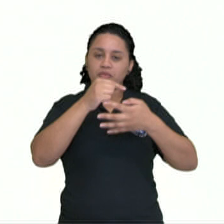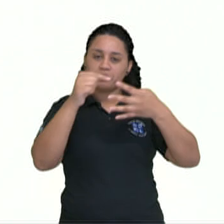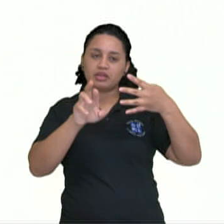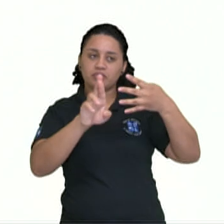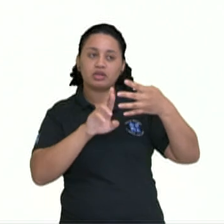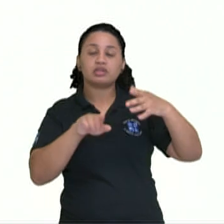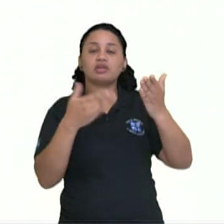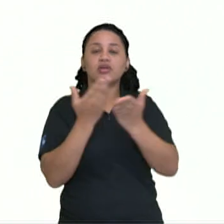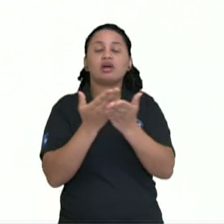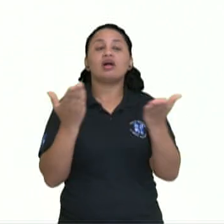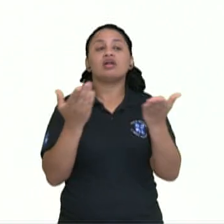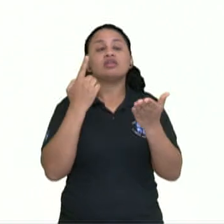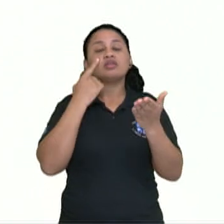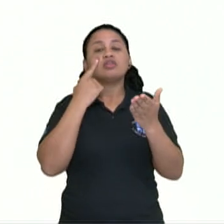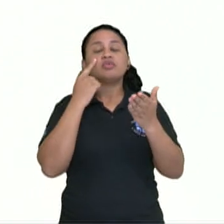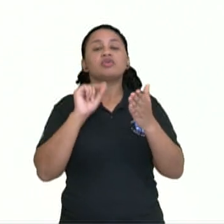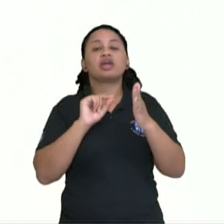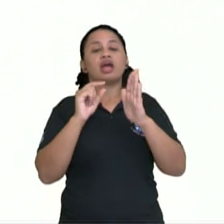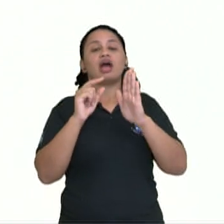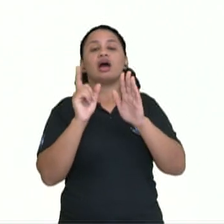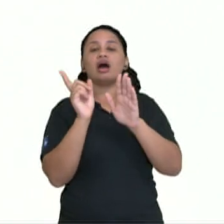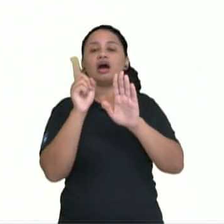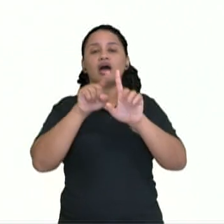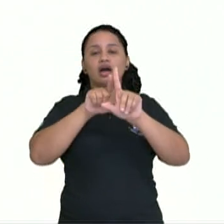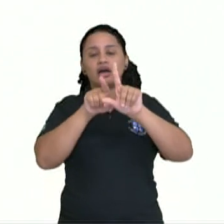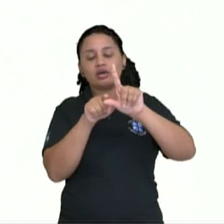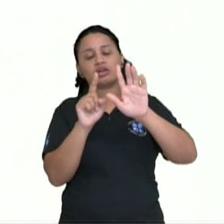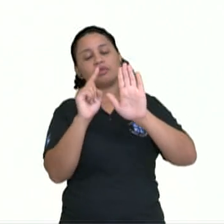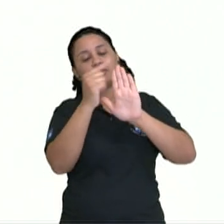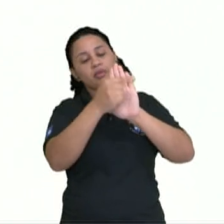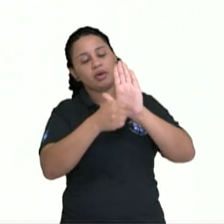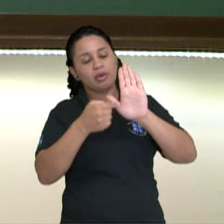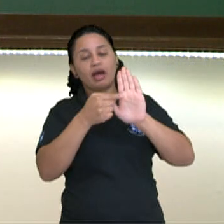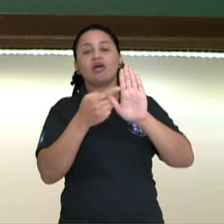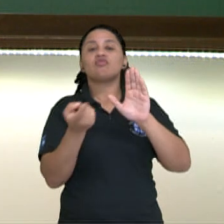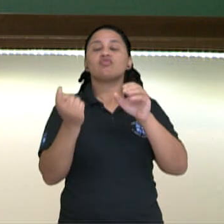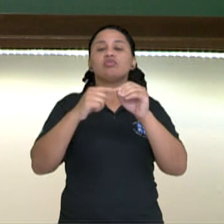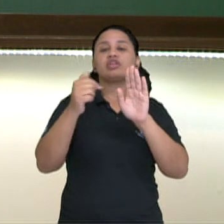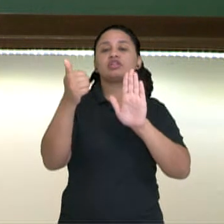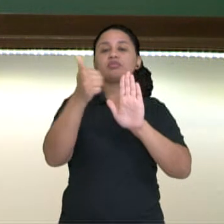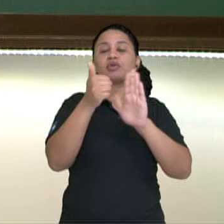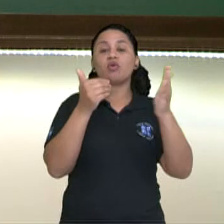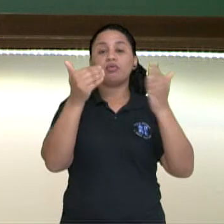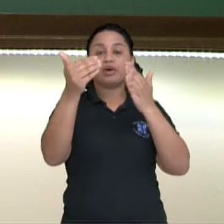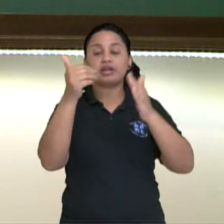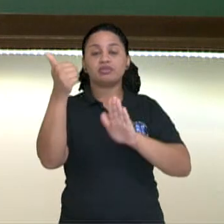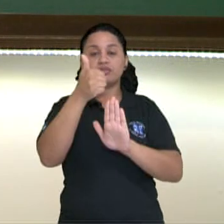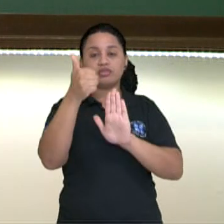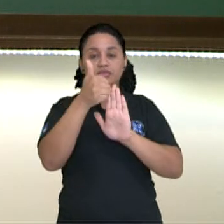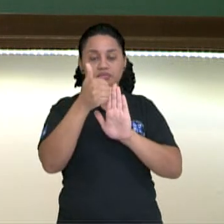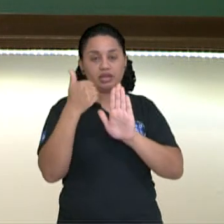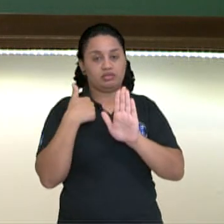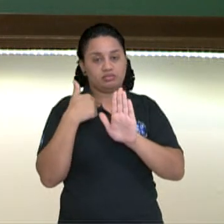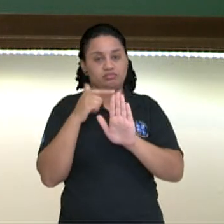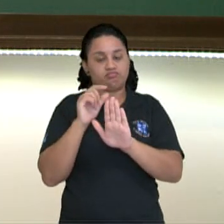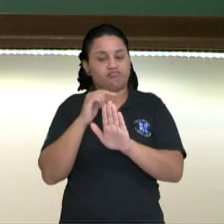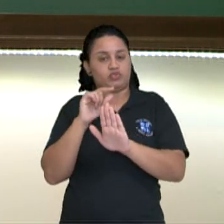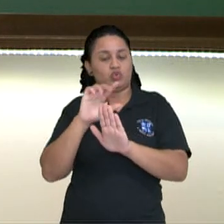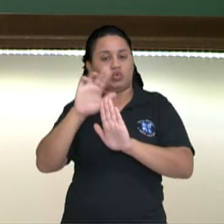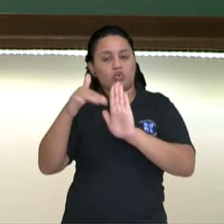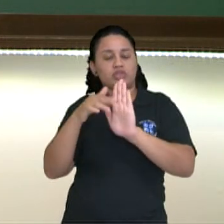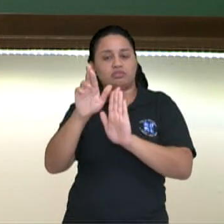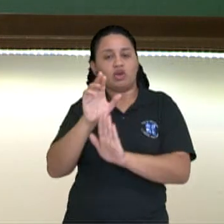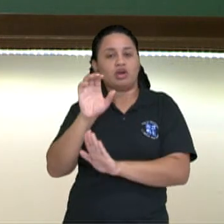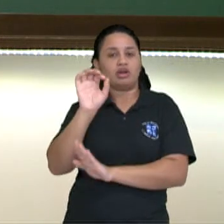nós vimos foi a redução de ângulos ao primeiro quadrante com esses ângulos dados em graus. Então, todos